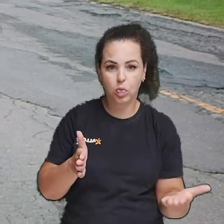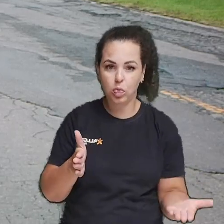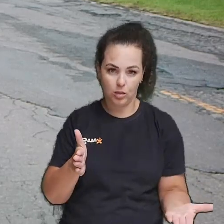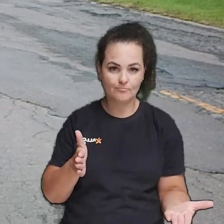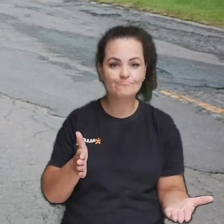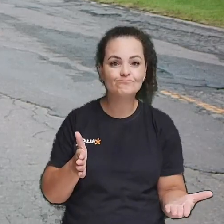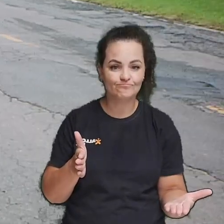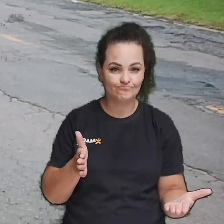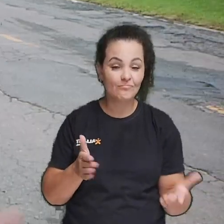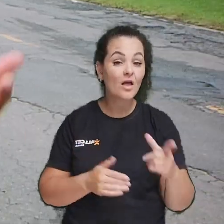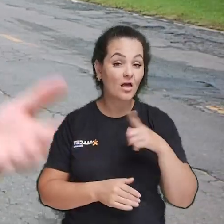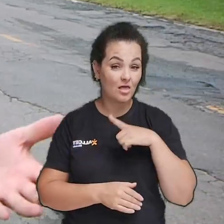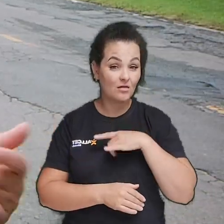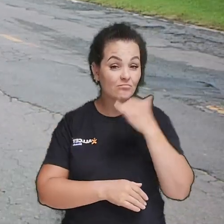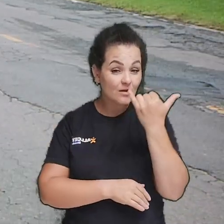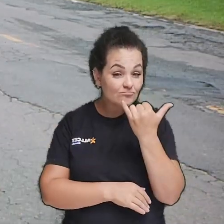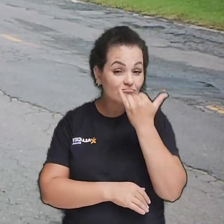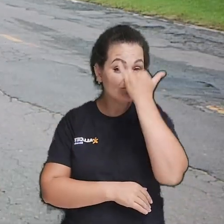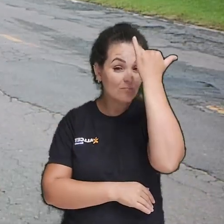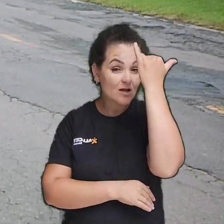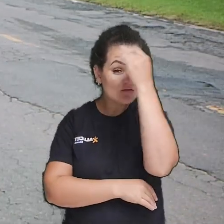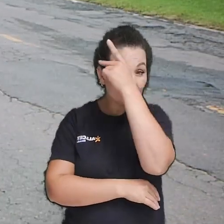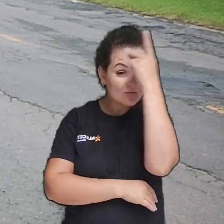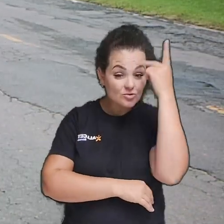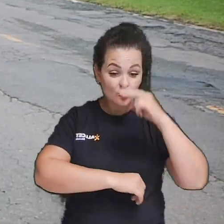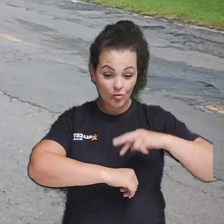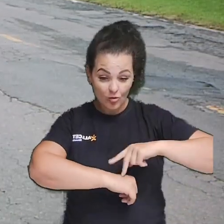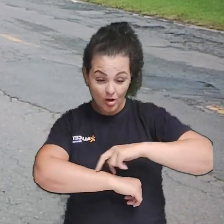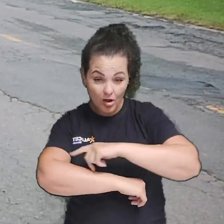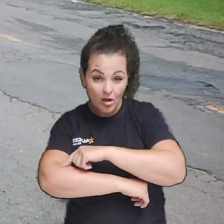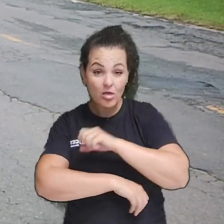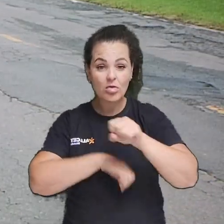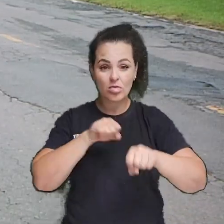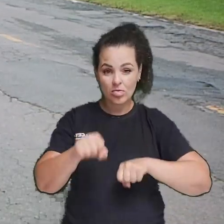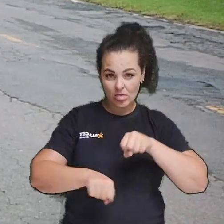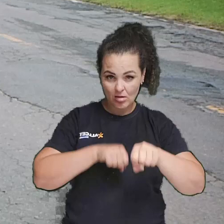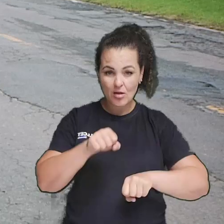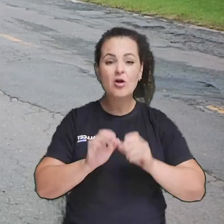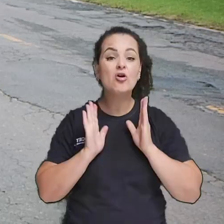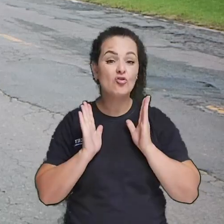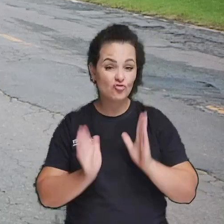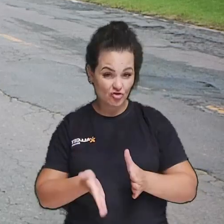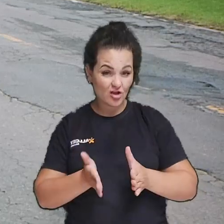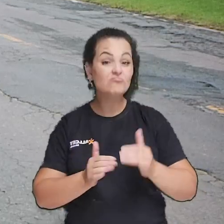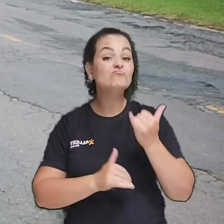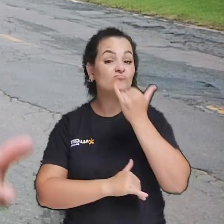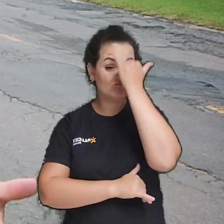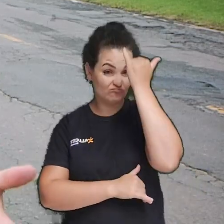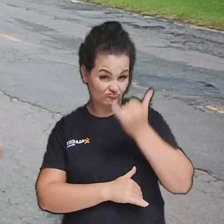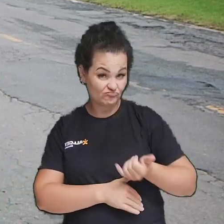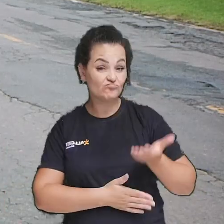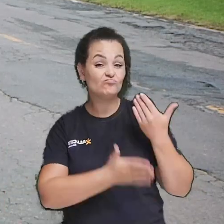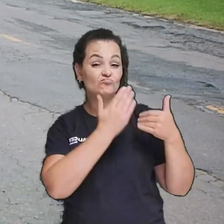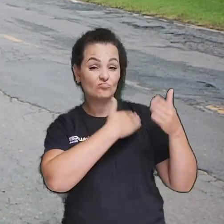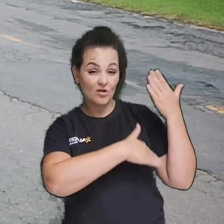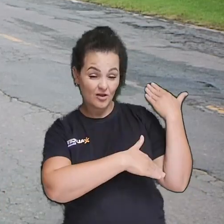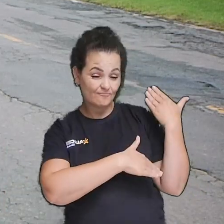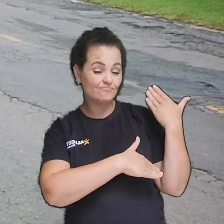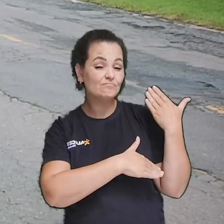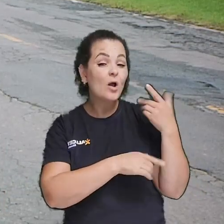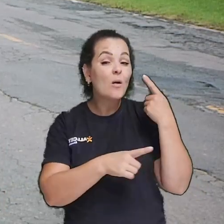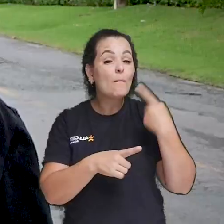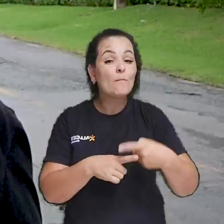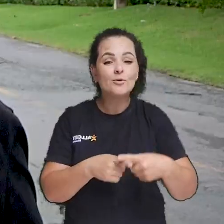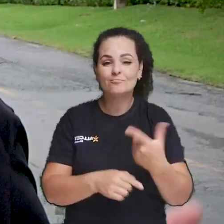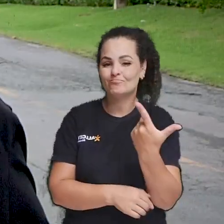de atropelamentos segundo relatos já ocorreram incidentes nesse local devido à falta de uma infraestrutura Viária mais